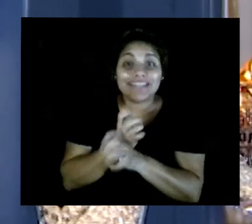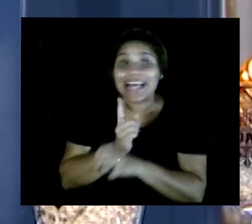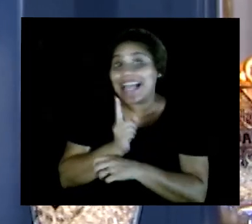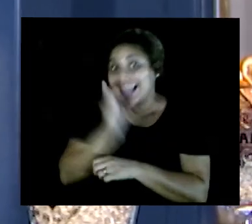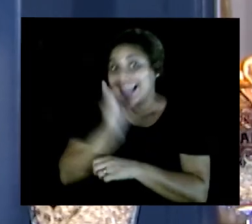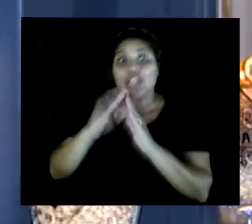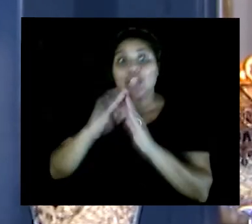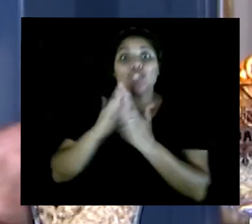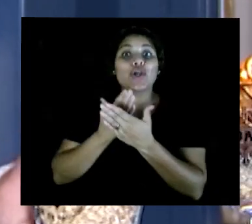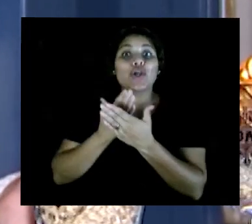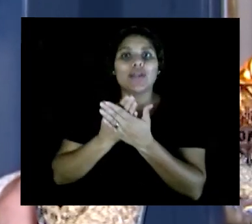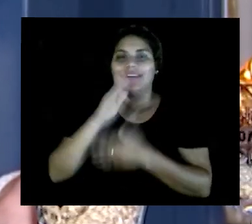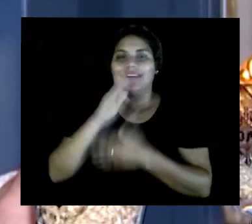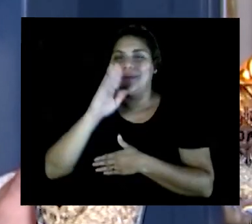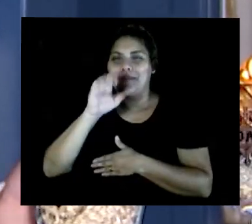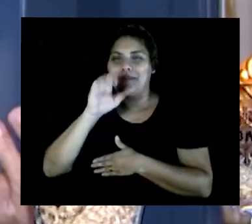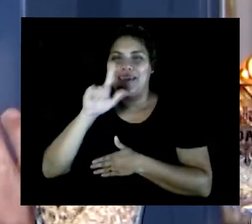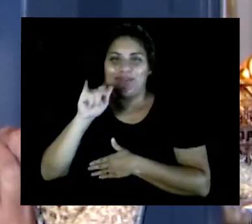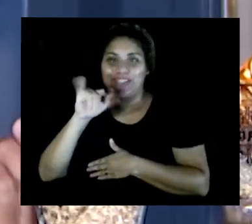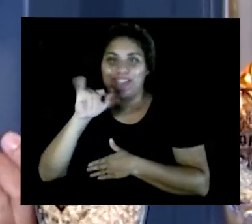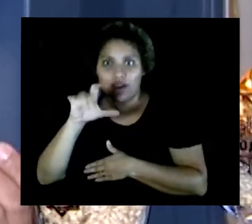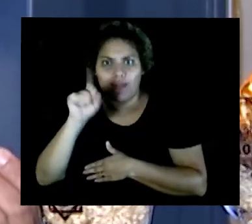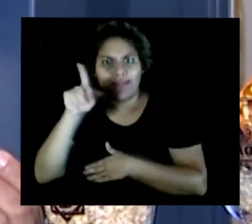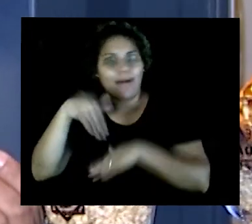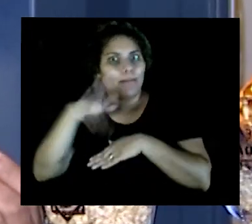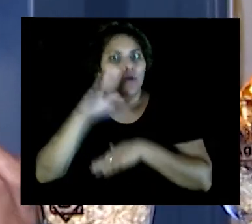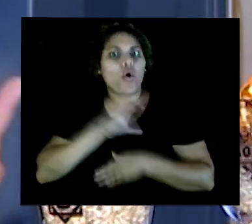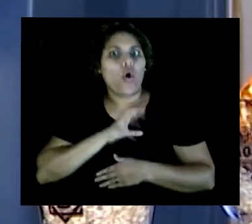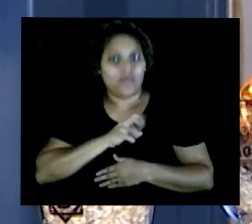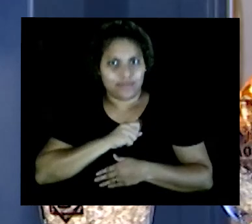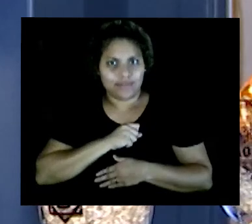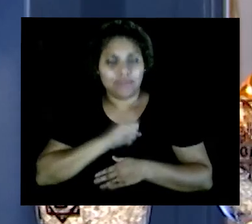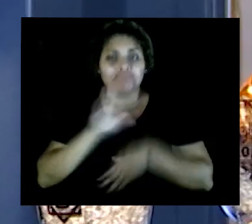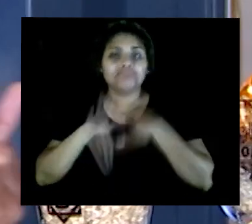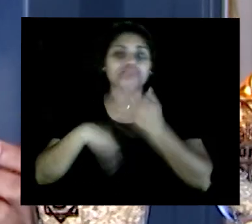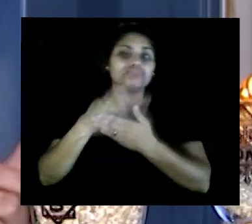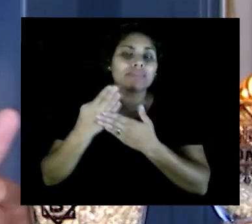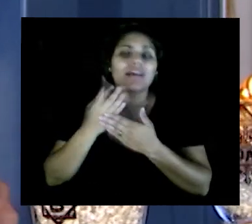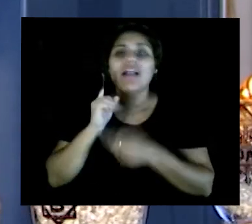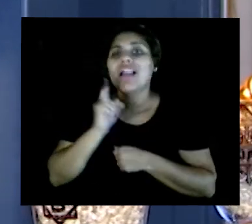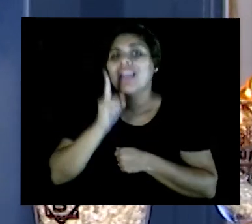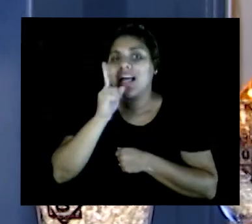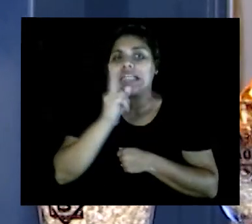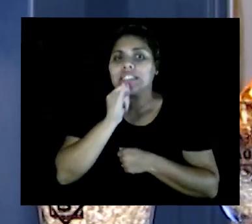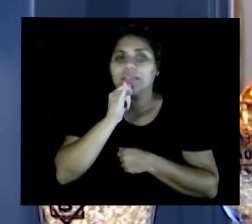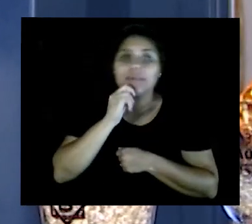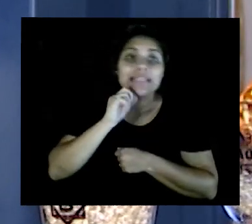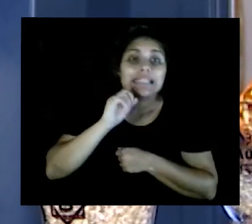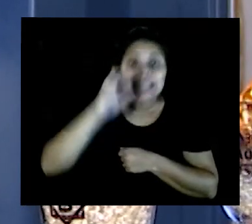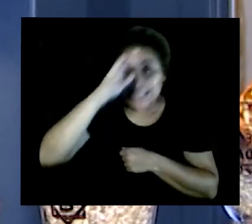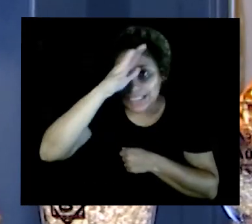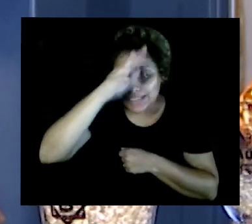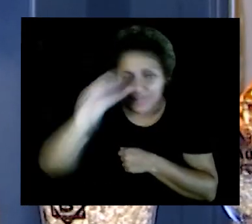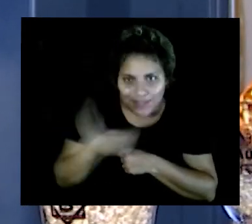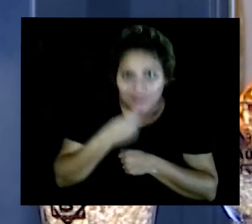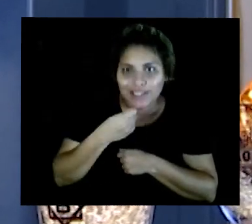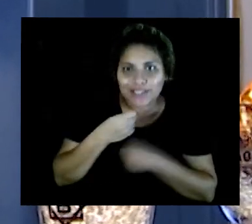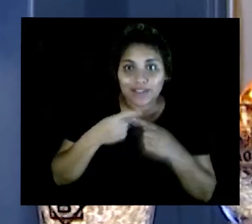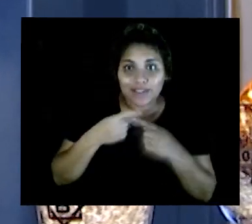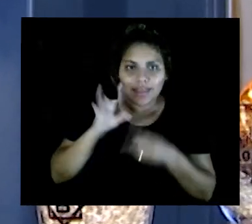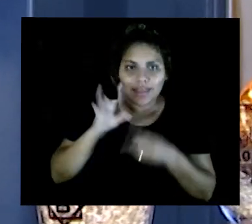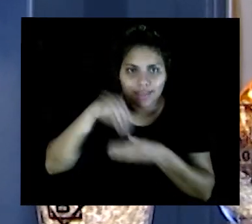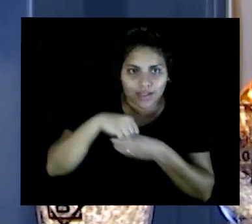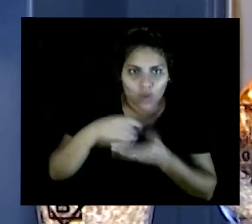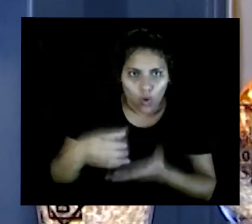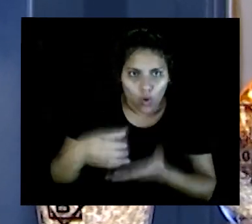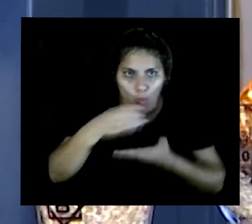escola belga sempre foi muito bem visto. Então a grande questão do que tem ou que deixa de ter na cerveja, o princípio é o quê? Que